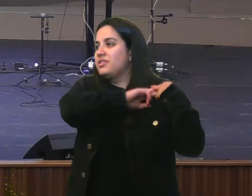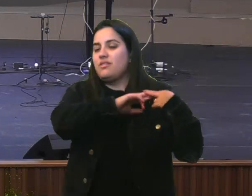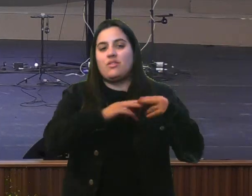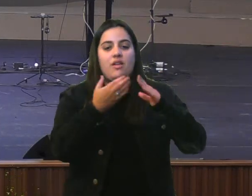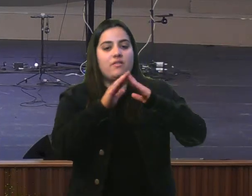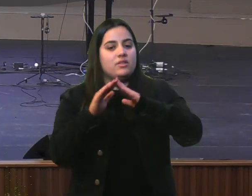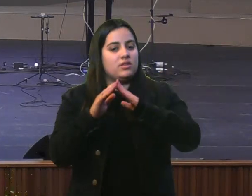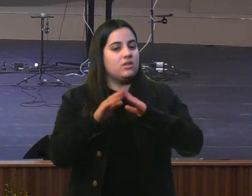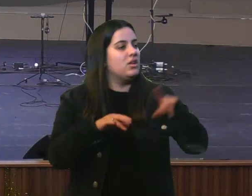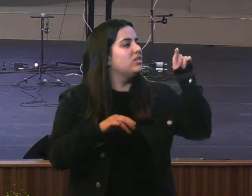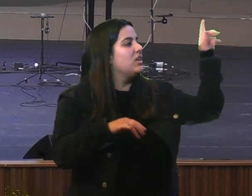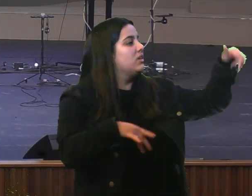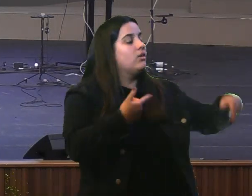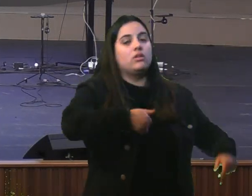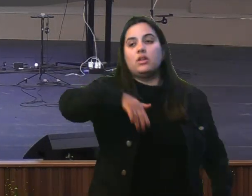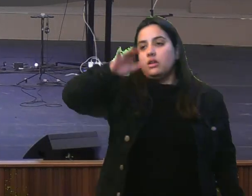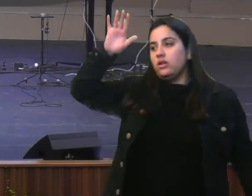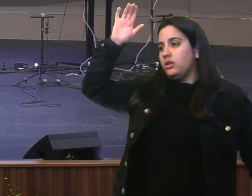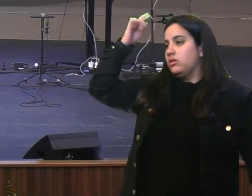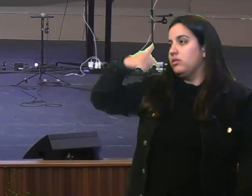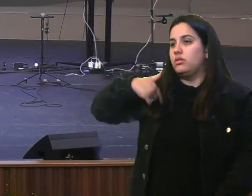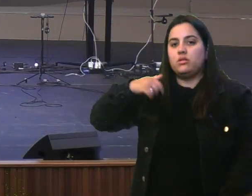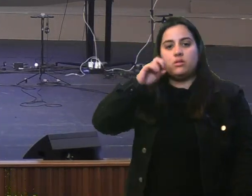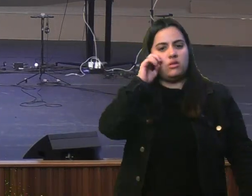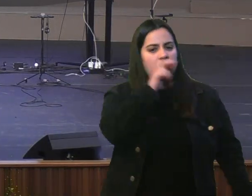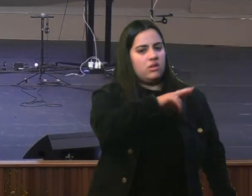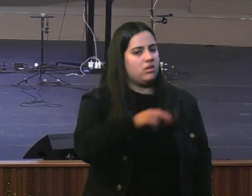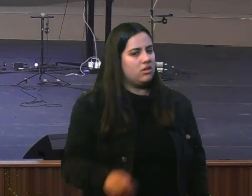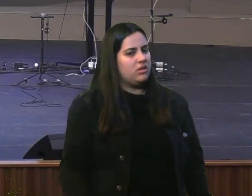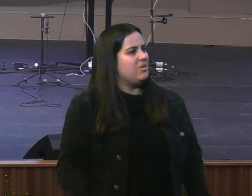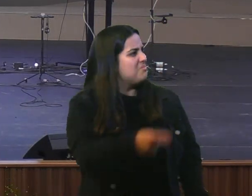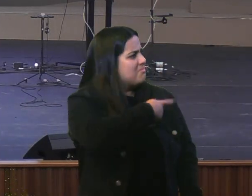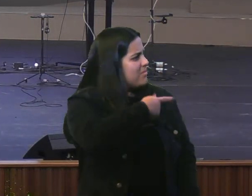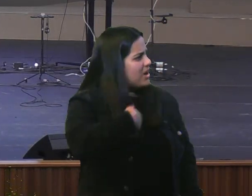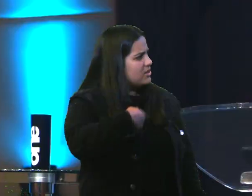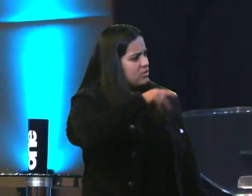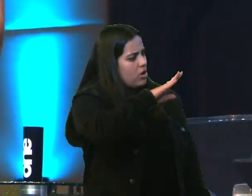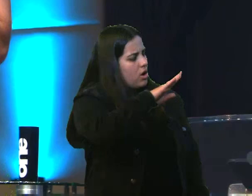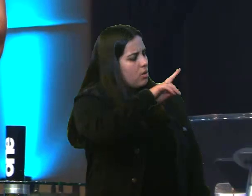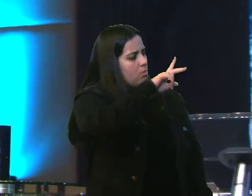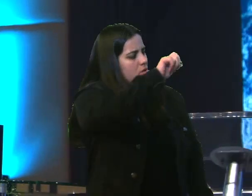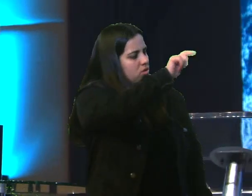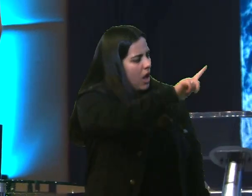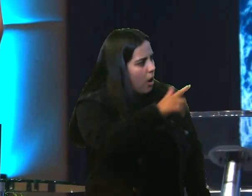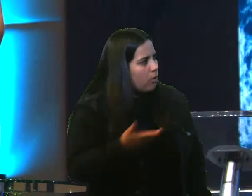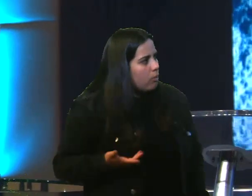estava organizando, falou assim, quem que é o dono? Eu falei, eu. Quando eu encontrei ela, ela olhou nos meus olhos e falou assim, pastor Budal?